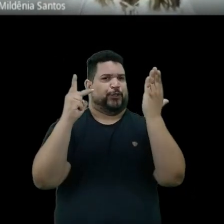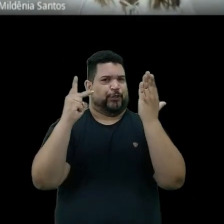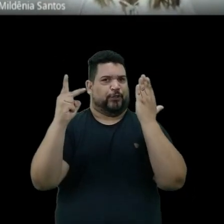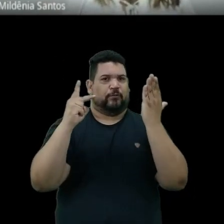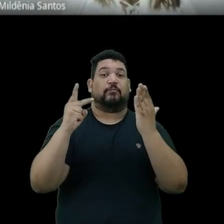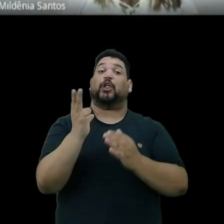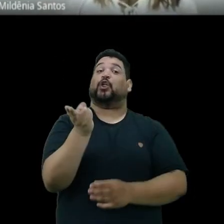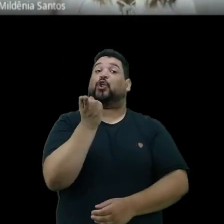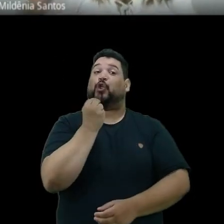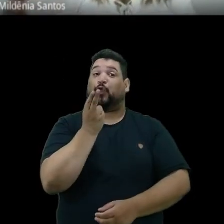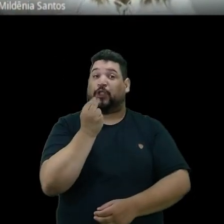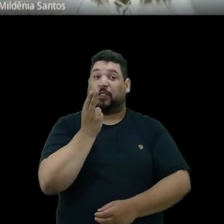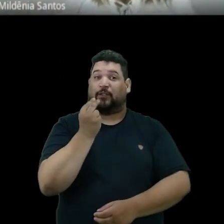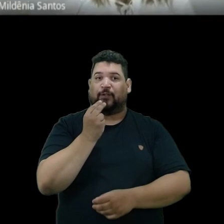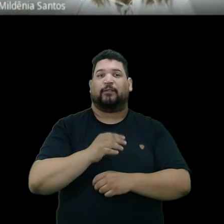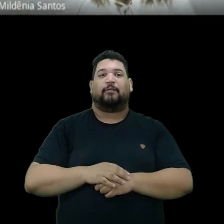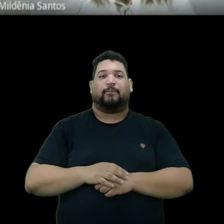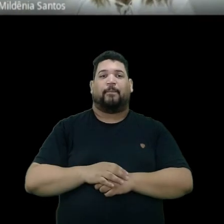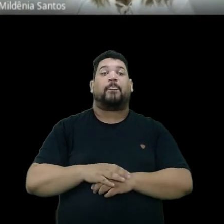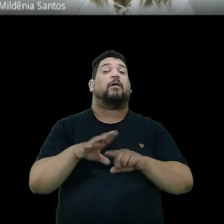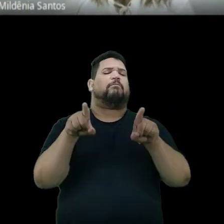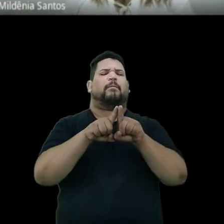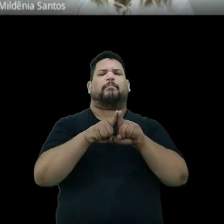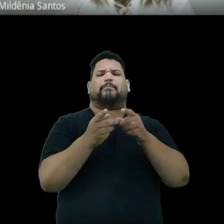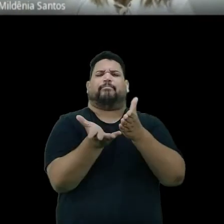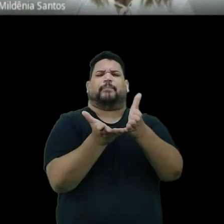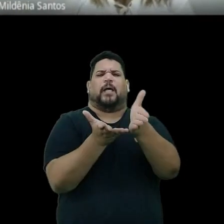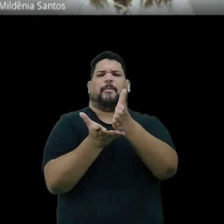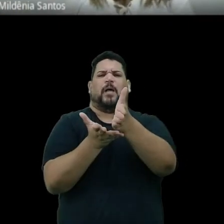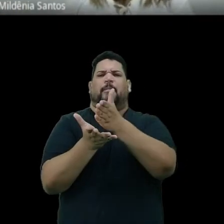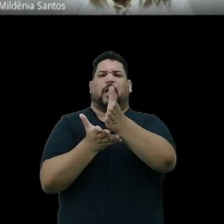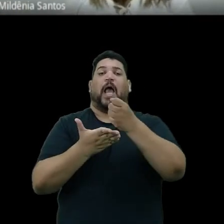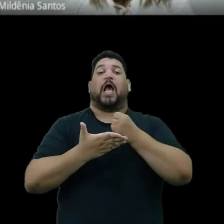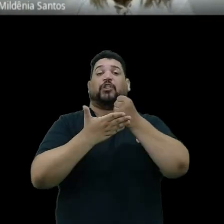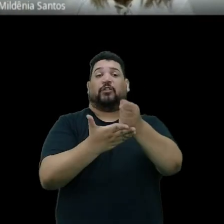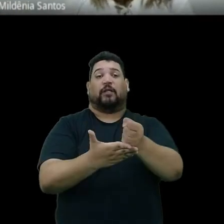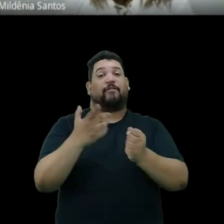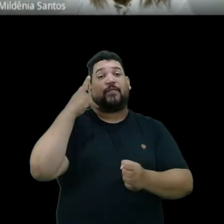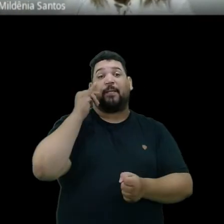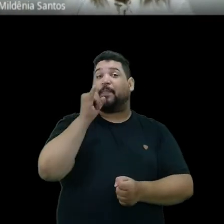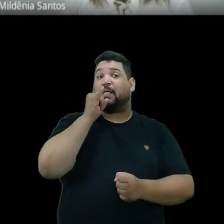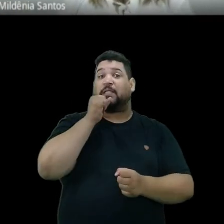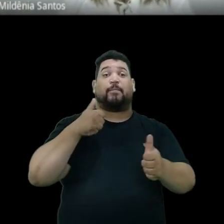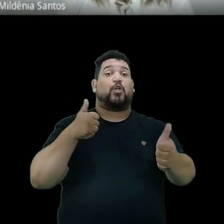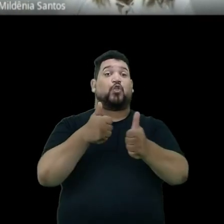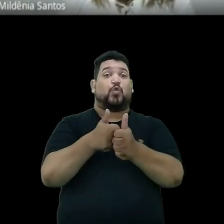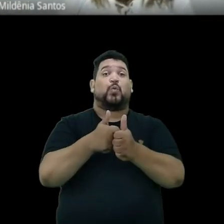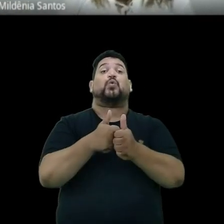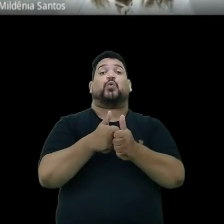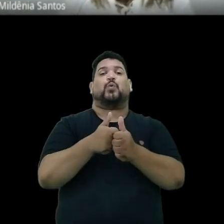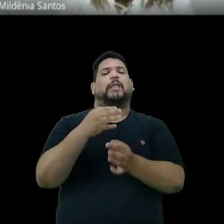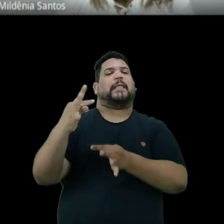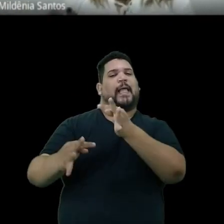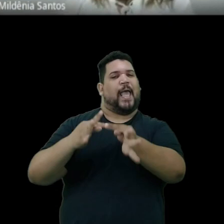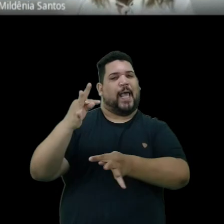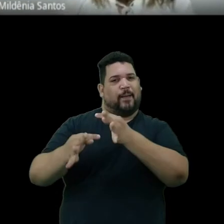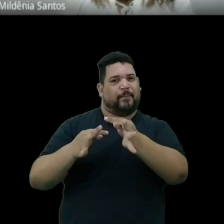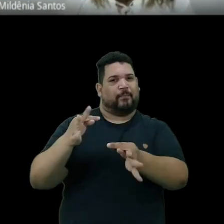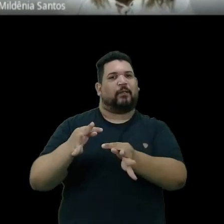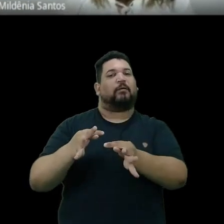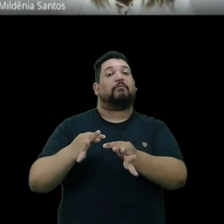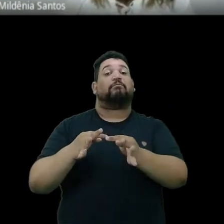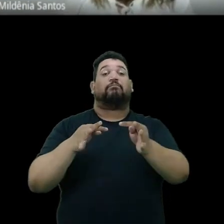nutricionista, além das outras áreas de assistência, como, por exemplo, o acompanhante terapêutico, que vai entrar também aqui